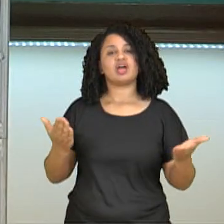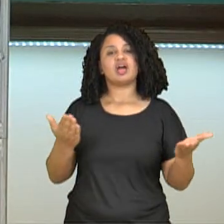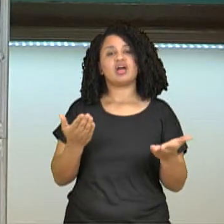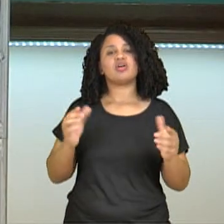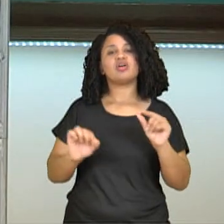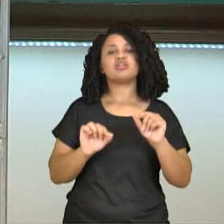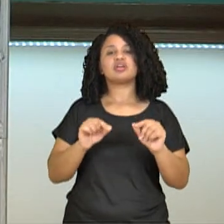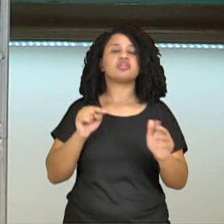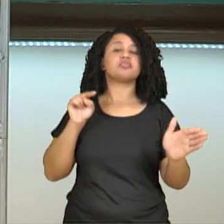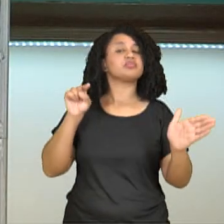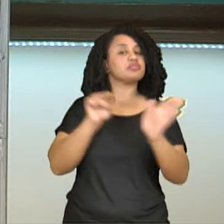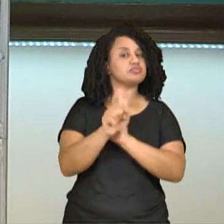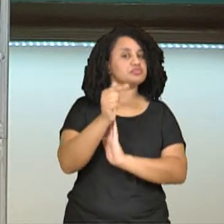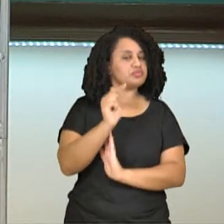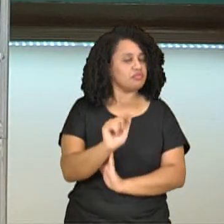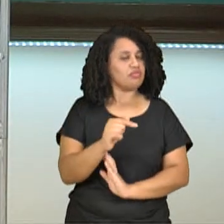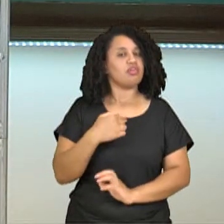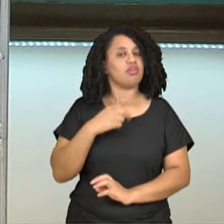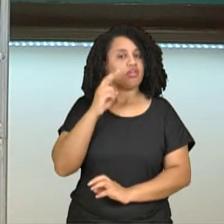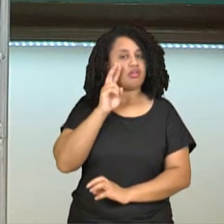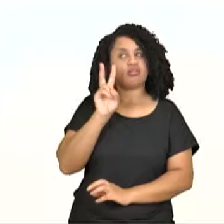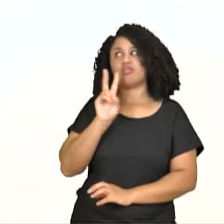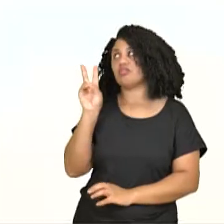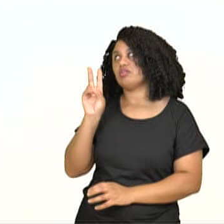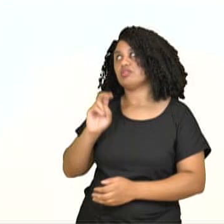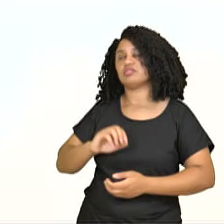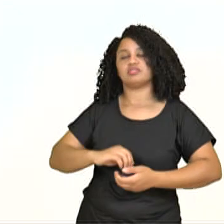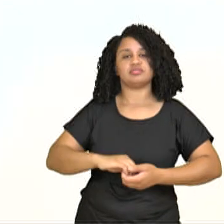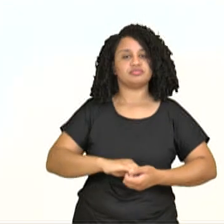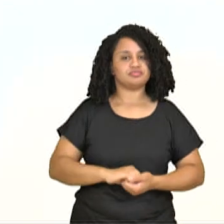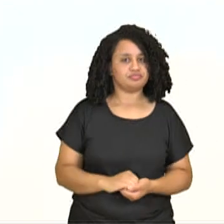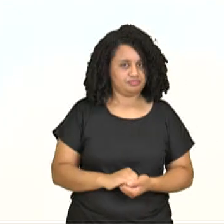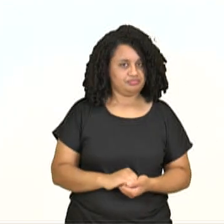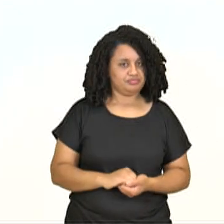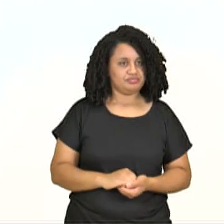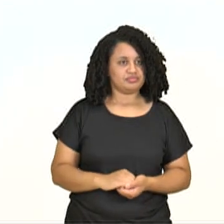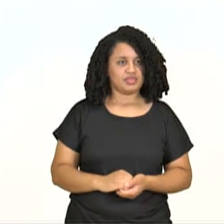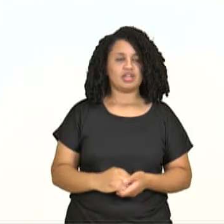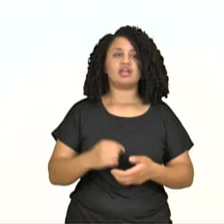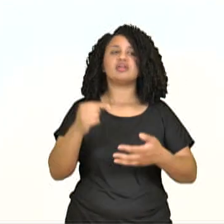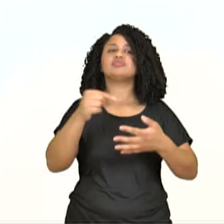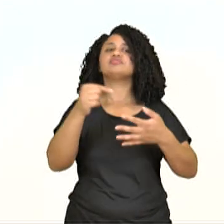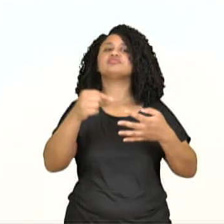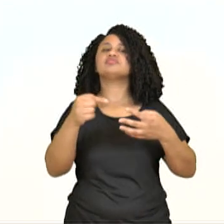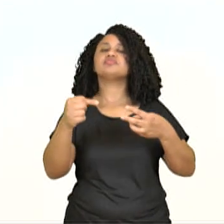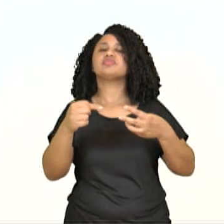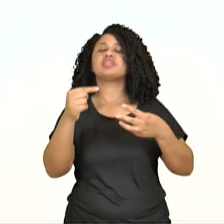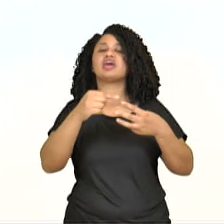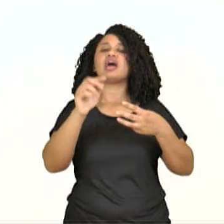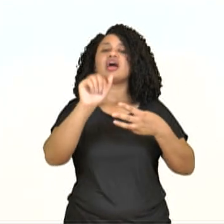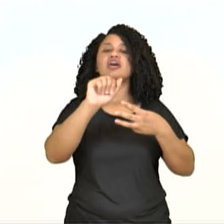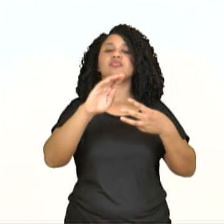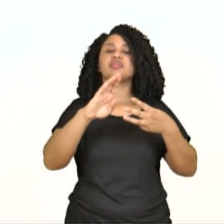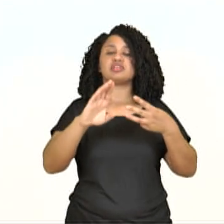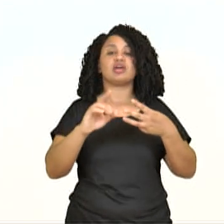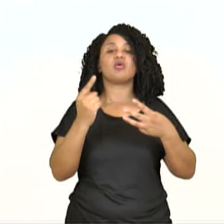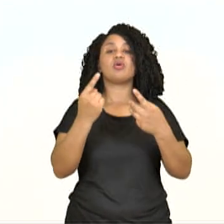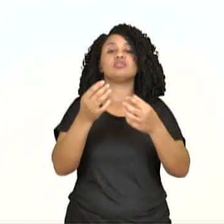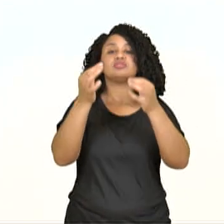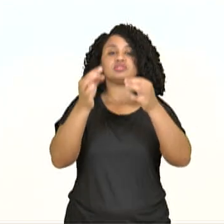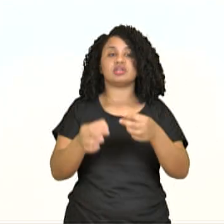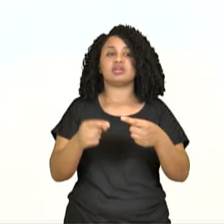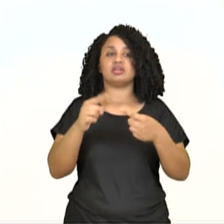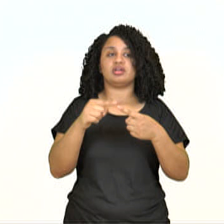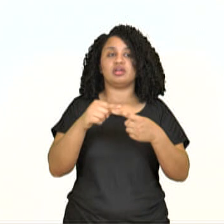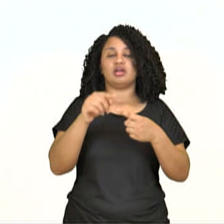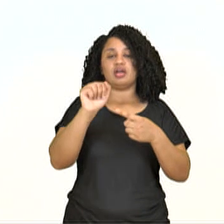nosso segundo quiz. Olha lá na tela o nosso quiz para você, ó. Indique a alternativa correta. Letra A rosa